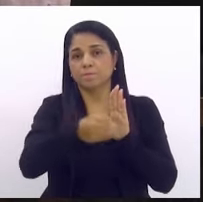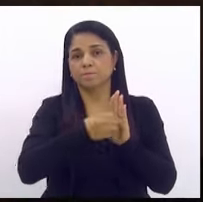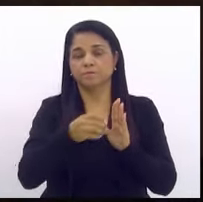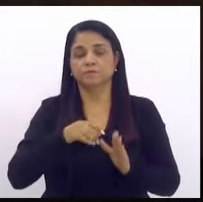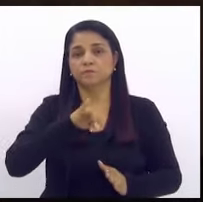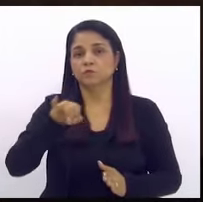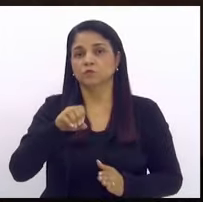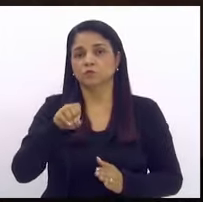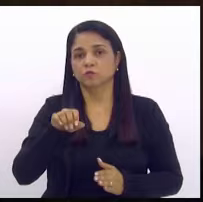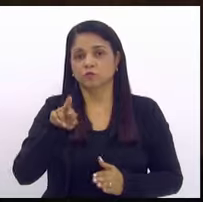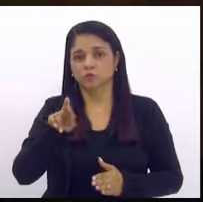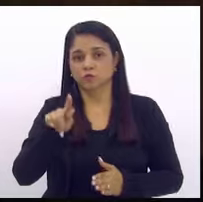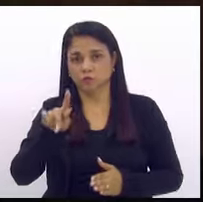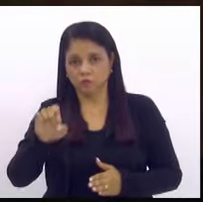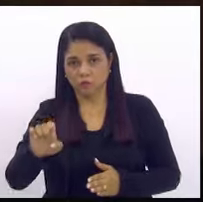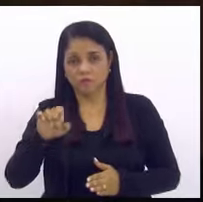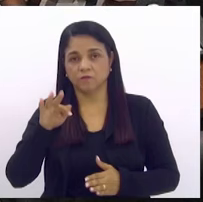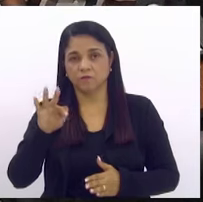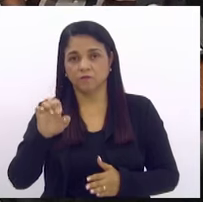Neto.